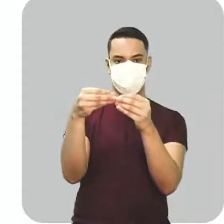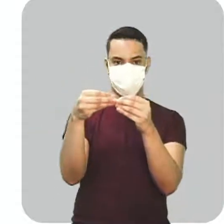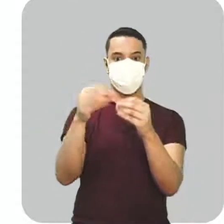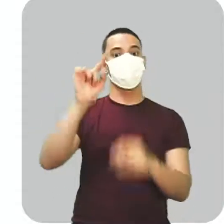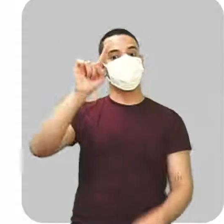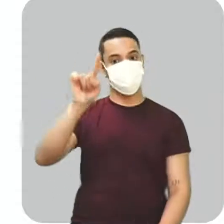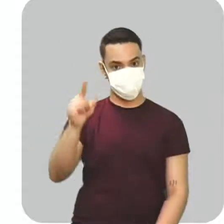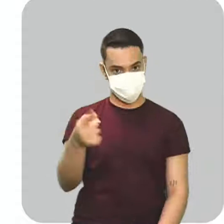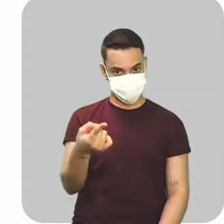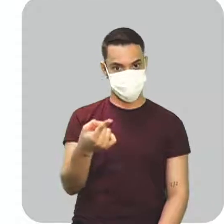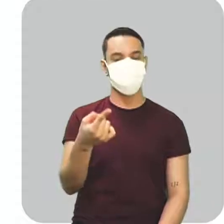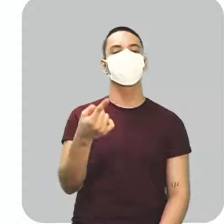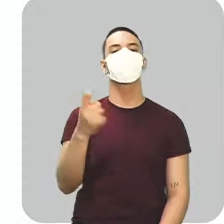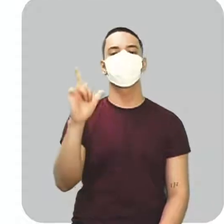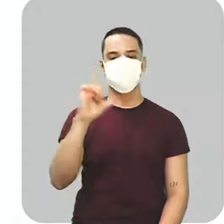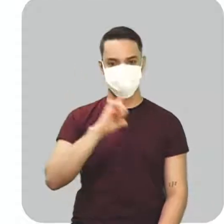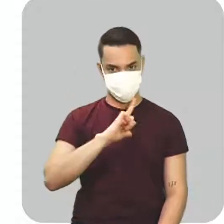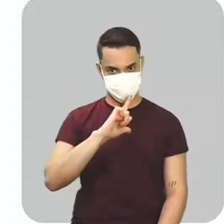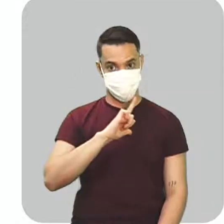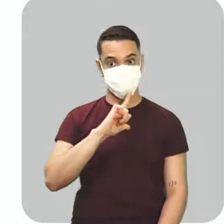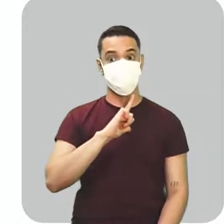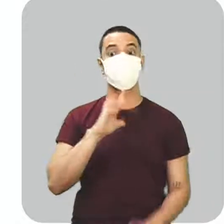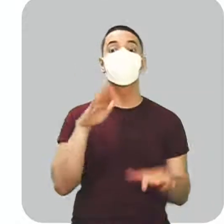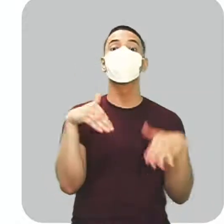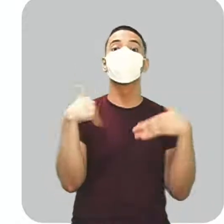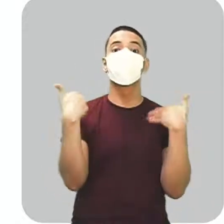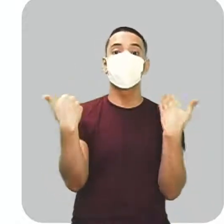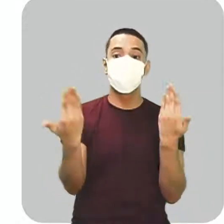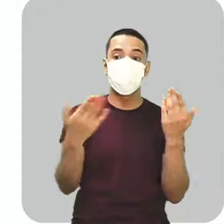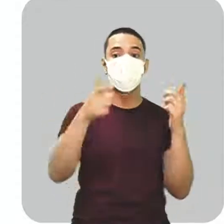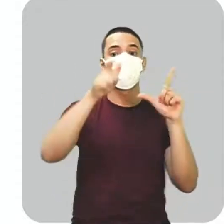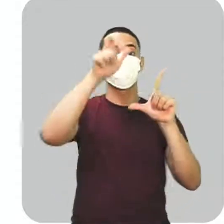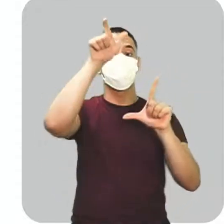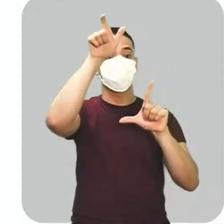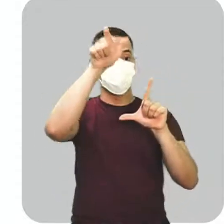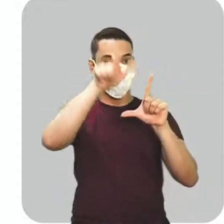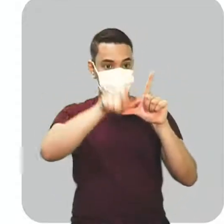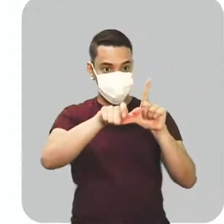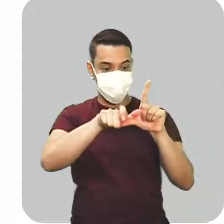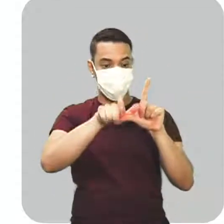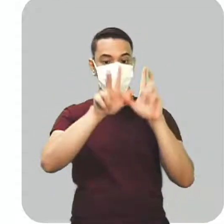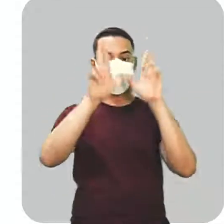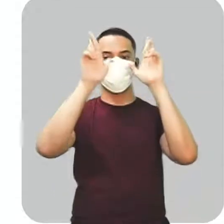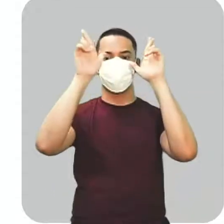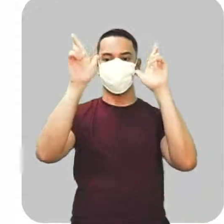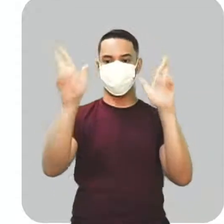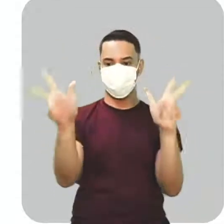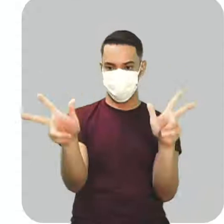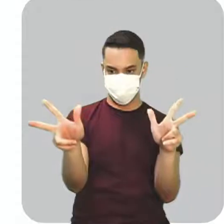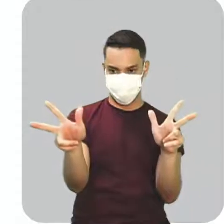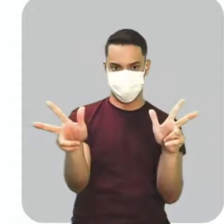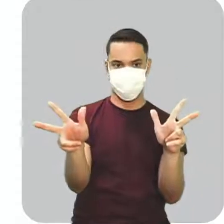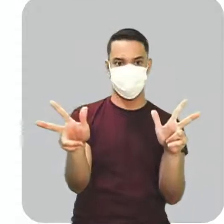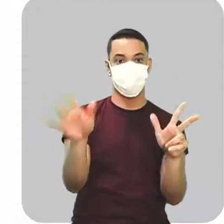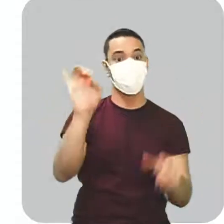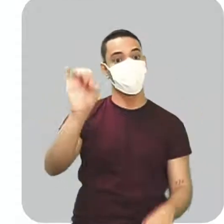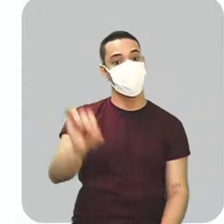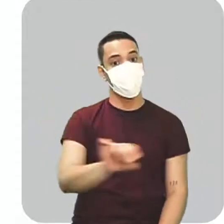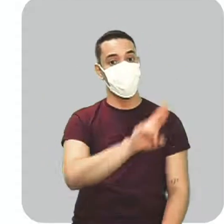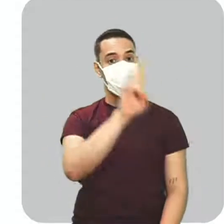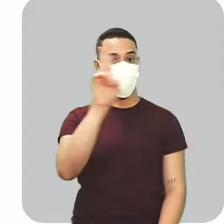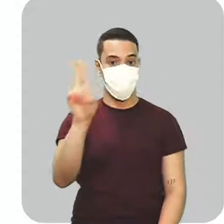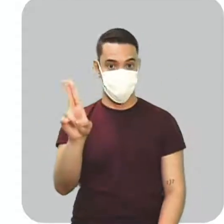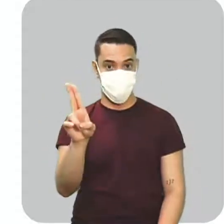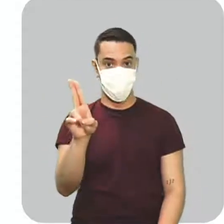vírgula aparece quando os sujeitos são diferentes ou quando